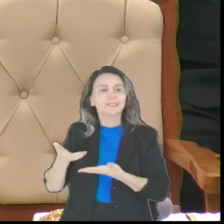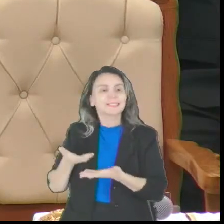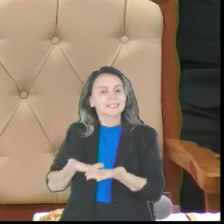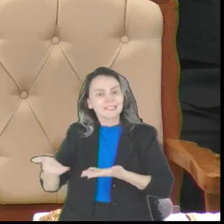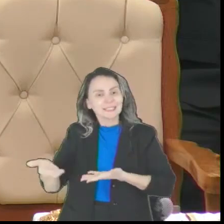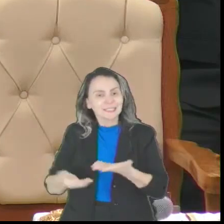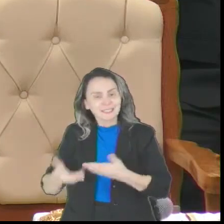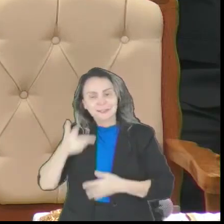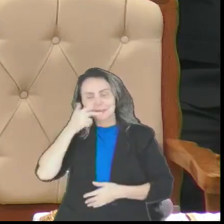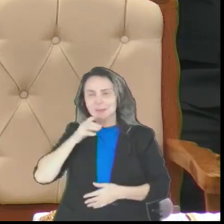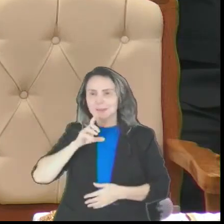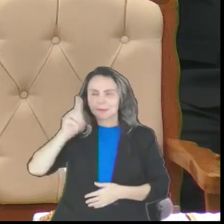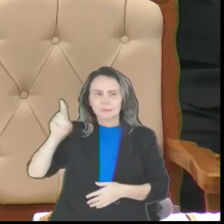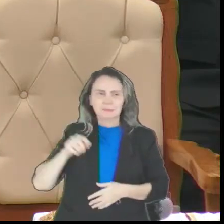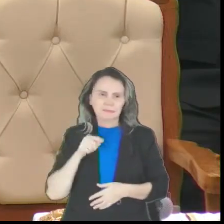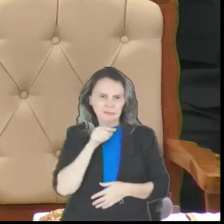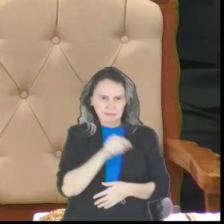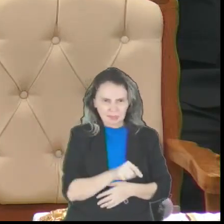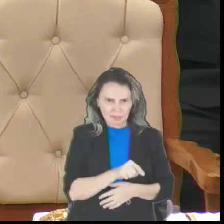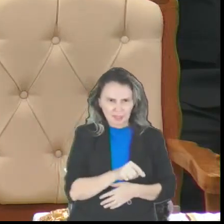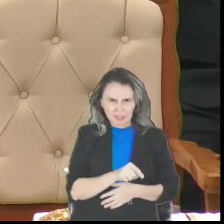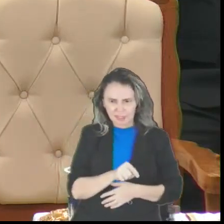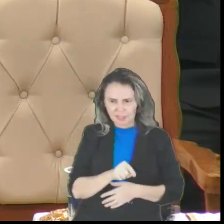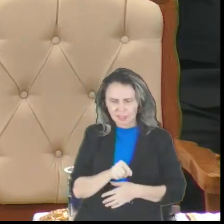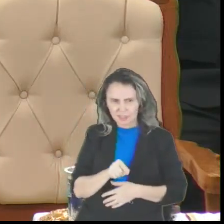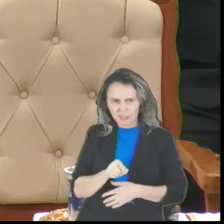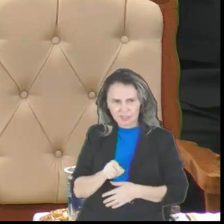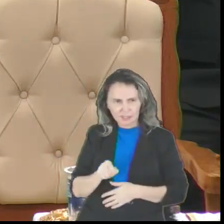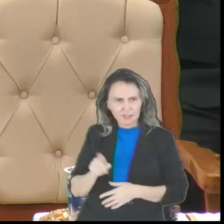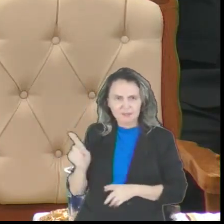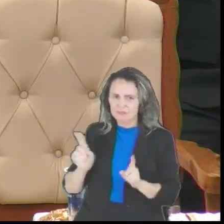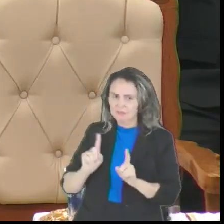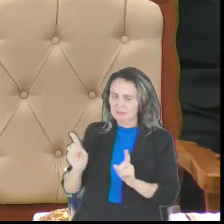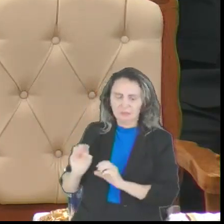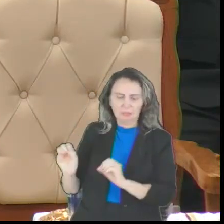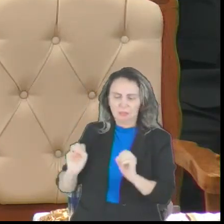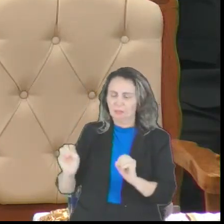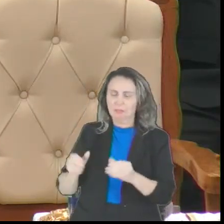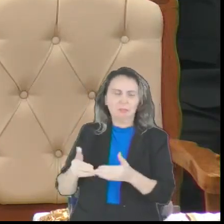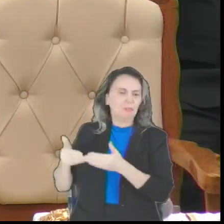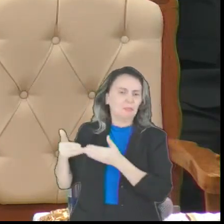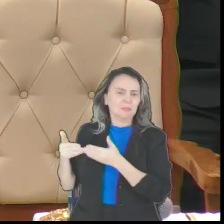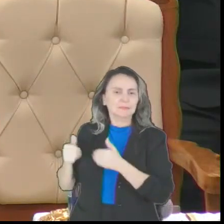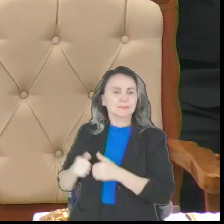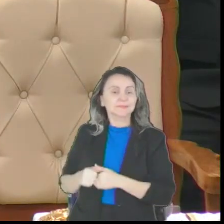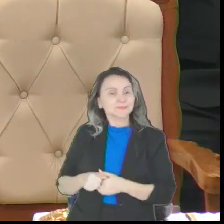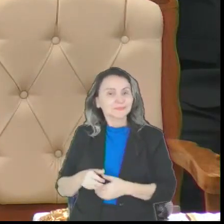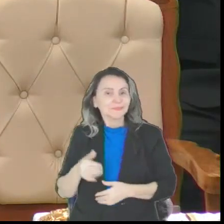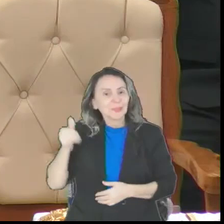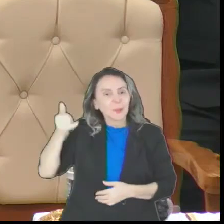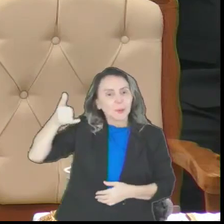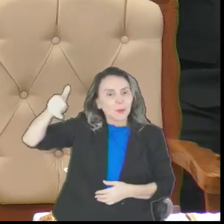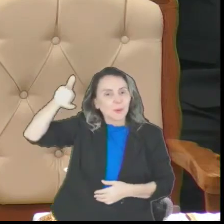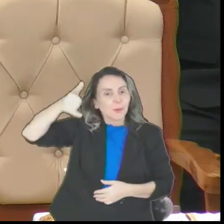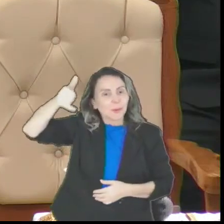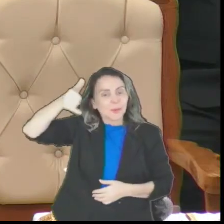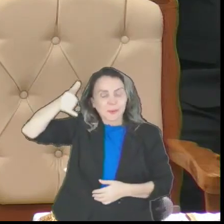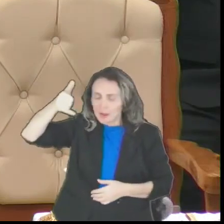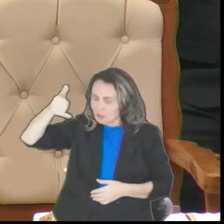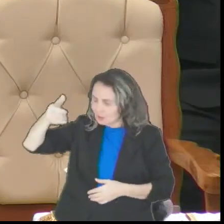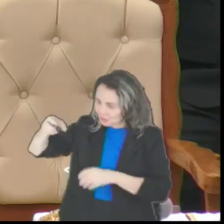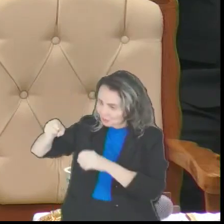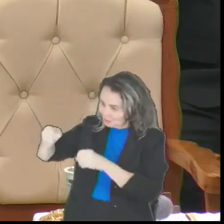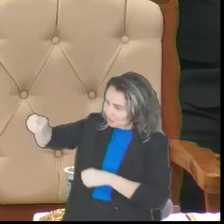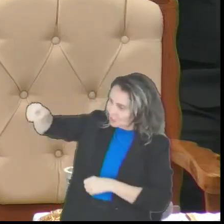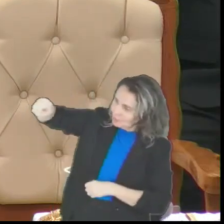não faz isso, ele não derrama o óleo na cabeça do visitante, para que, segundo o salmista, como o óleo que desce sobre a